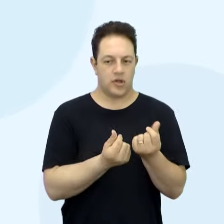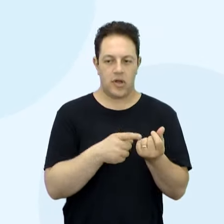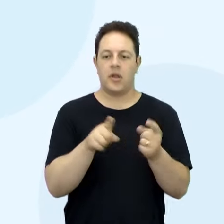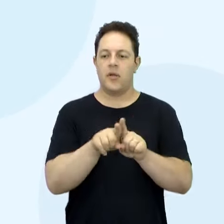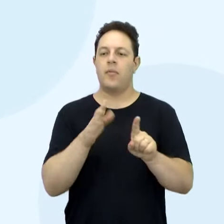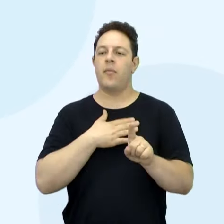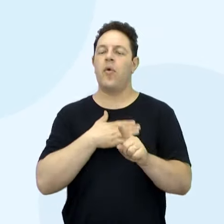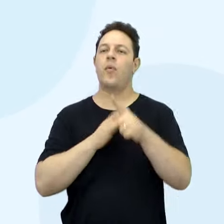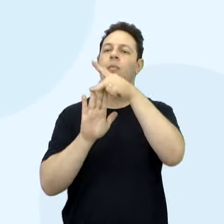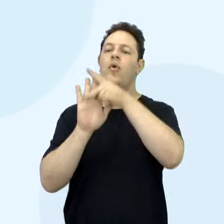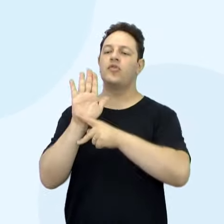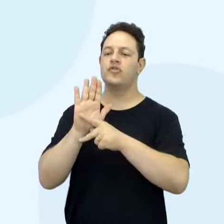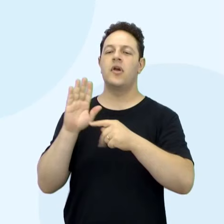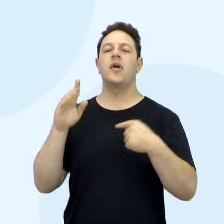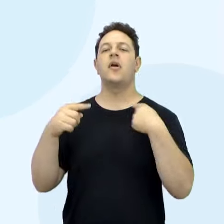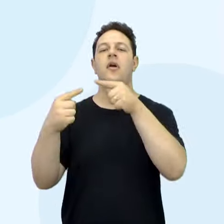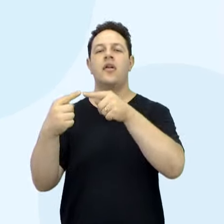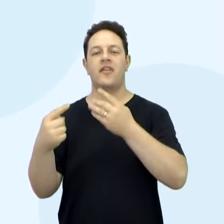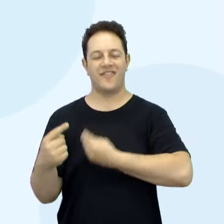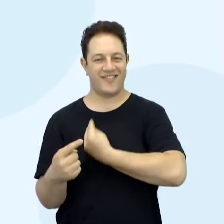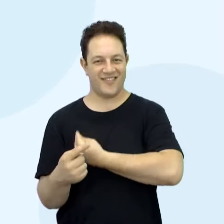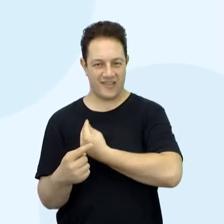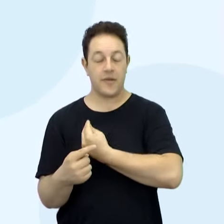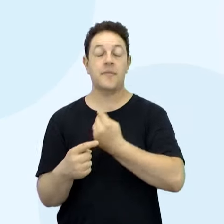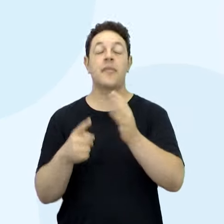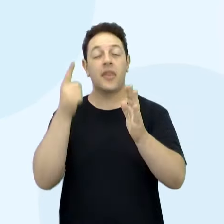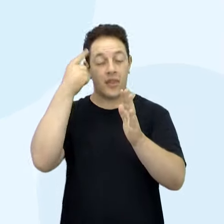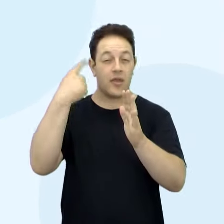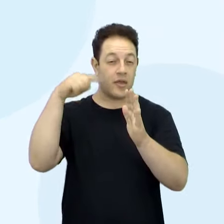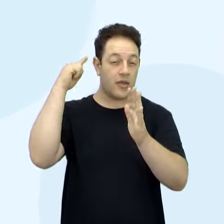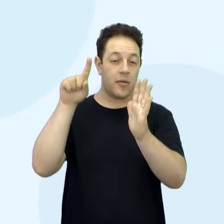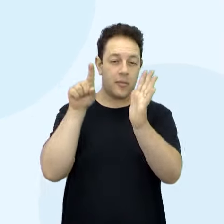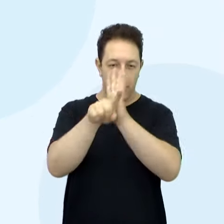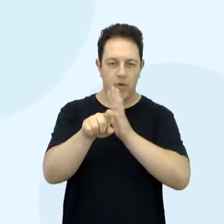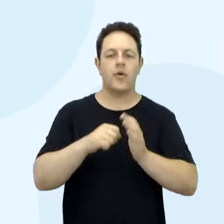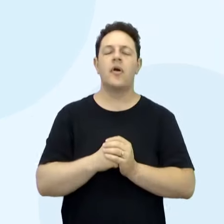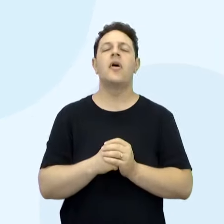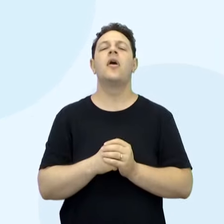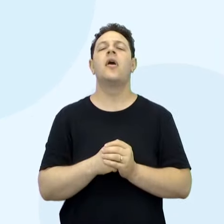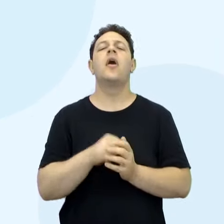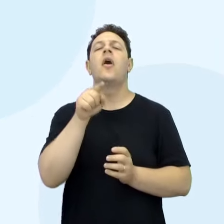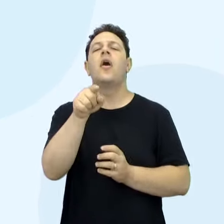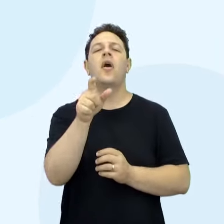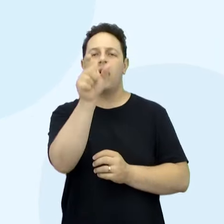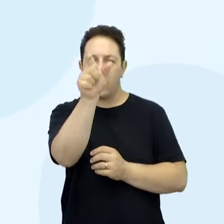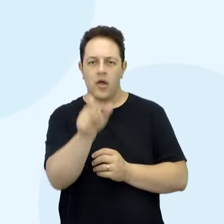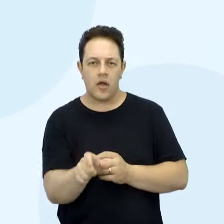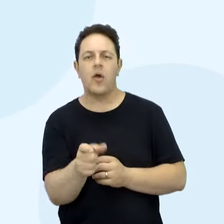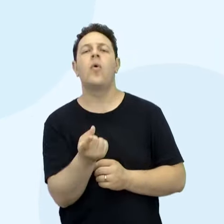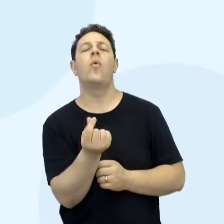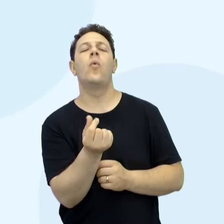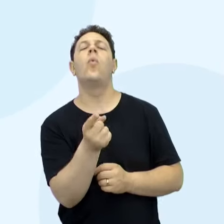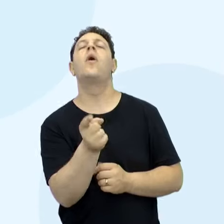seu projeto de vida. A pergunta que ficou foi: quanto você custa?